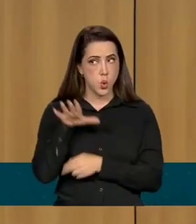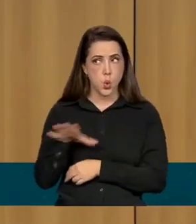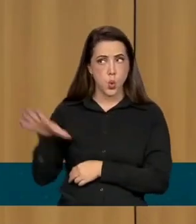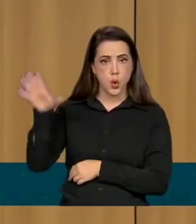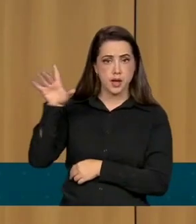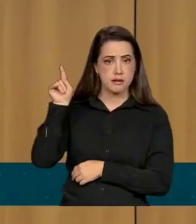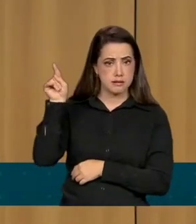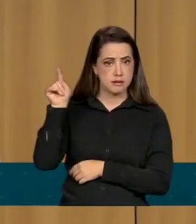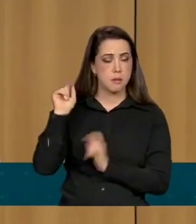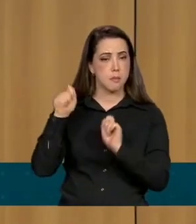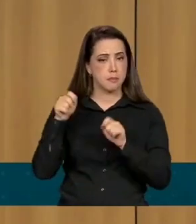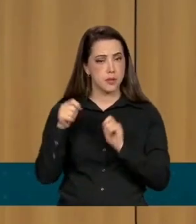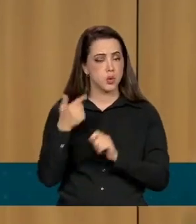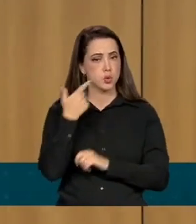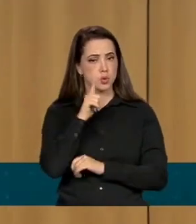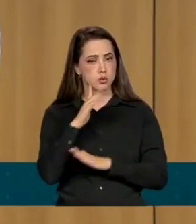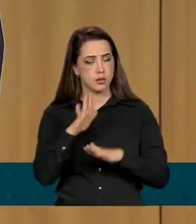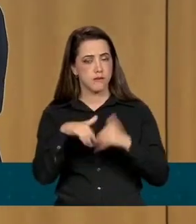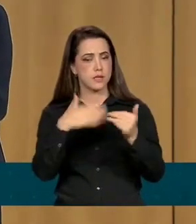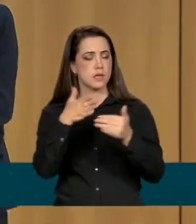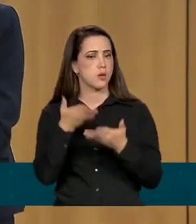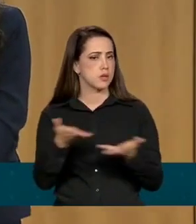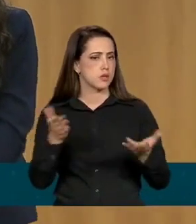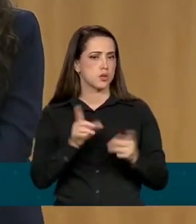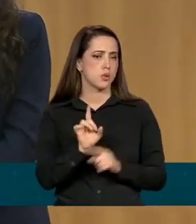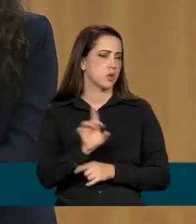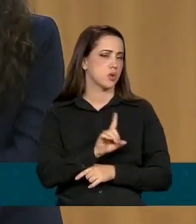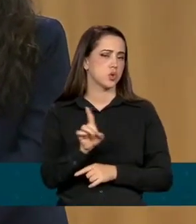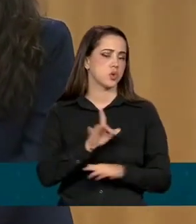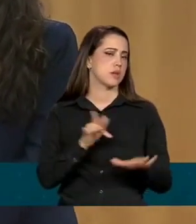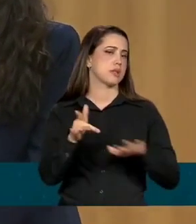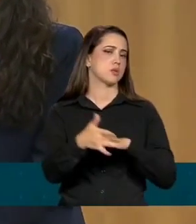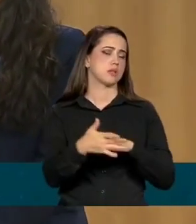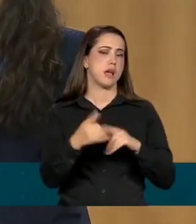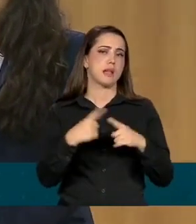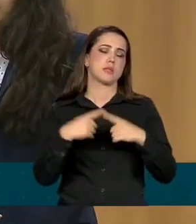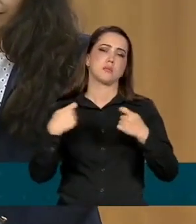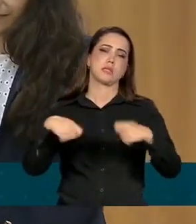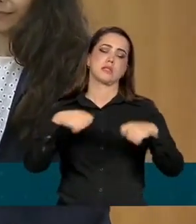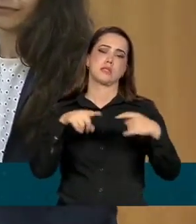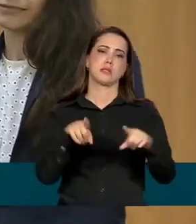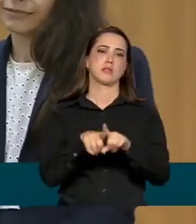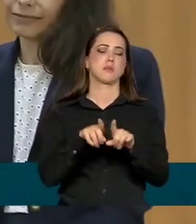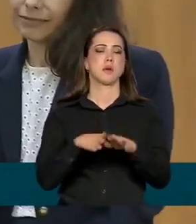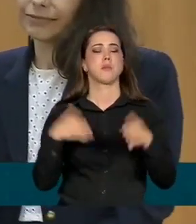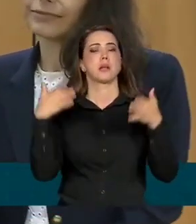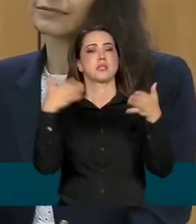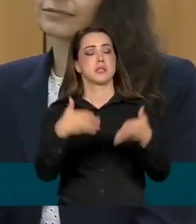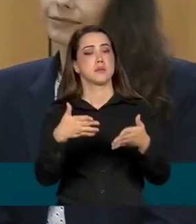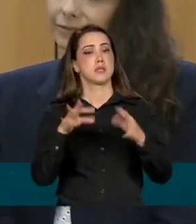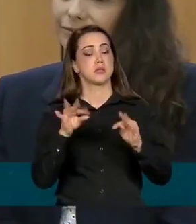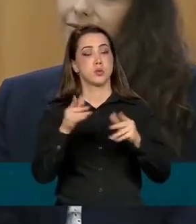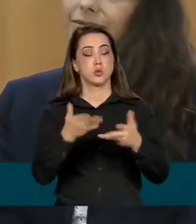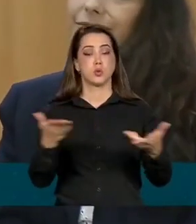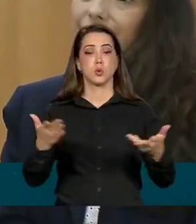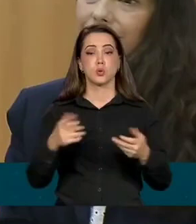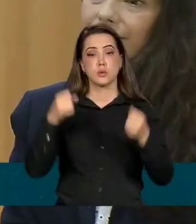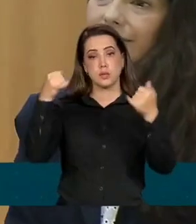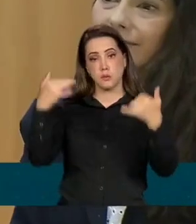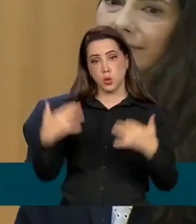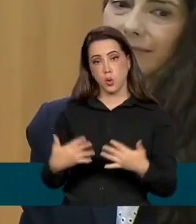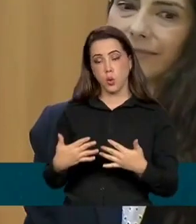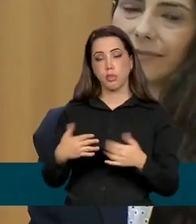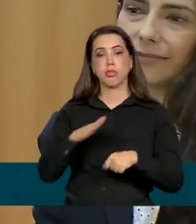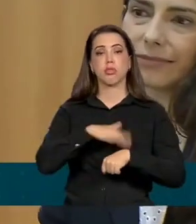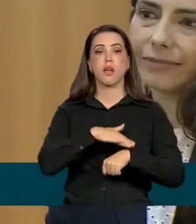forma eles podem botar em prática isso? Porque não são só as plataformas, tem que ter a participação de todos. O senhor falou em